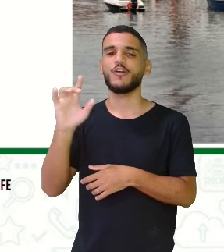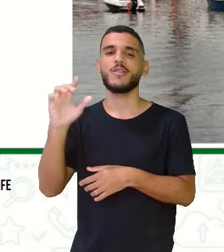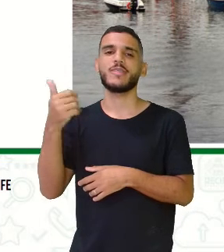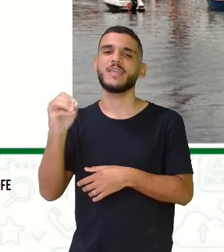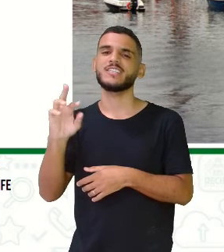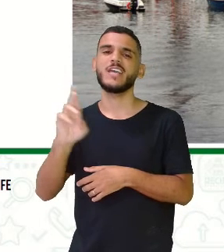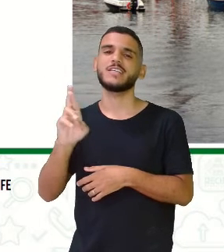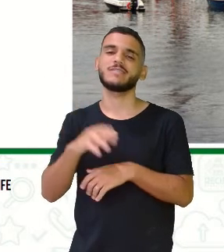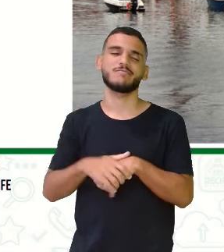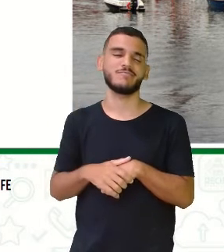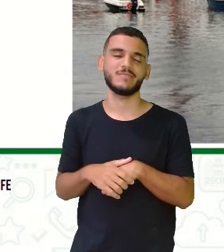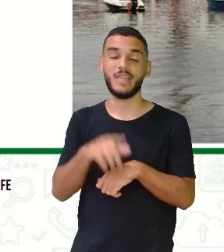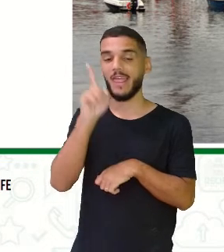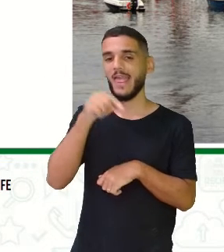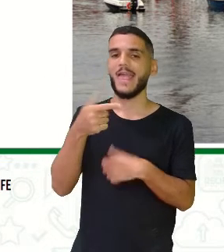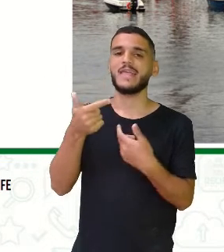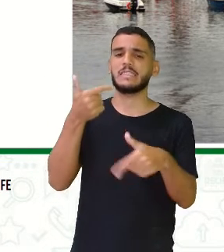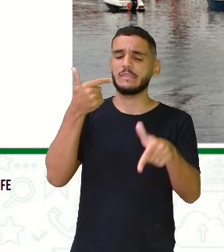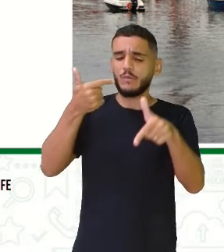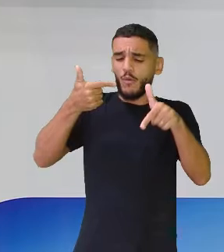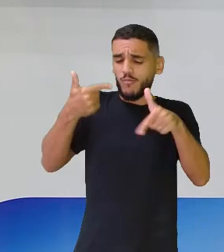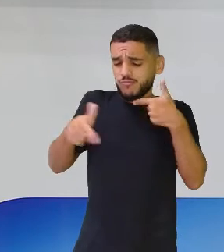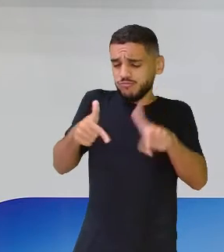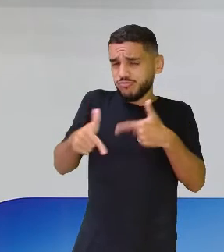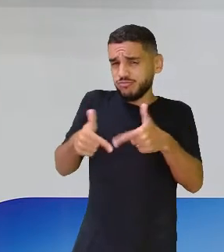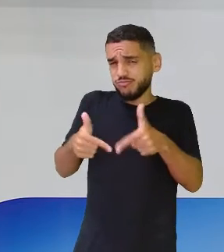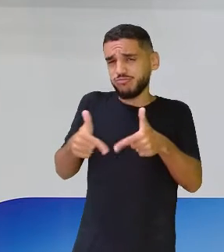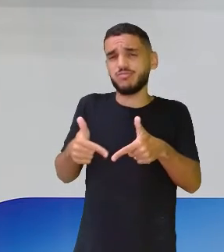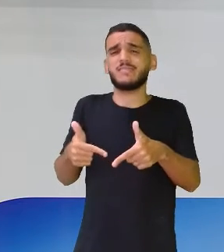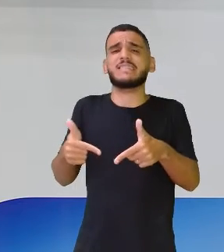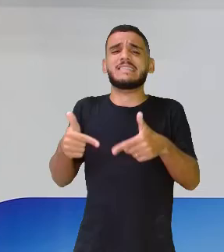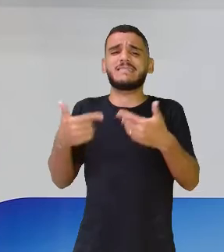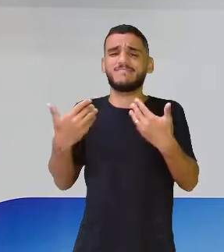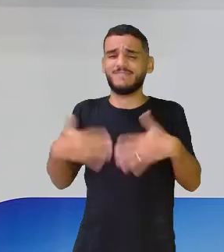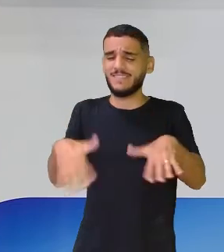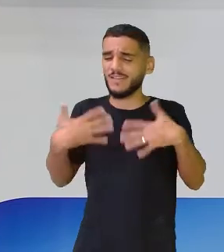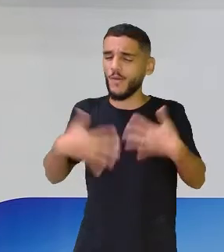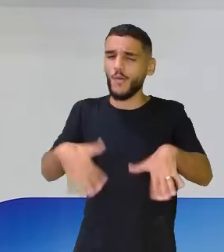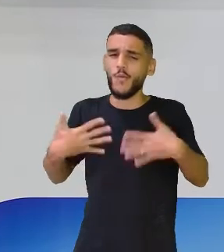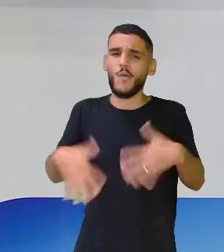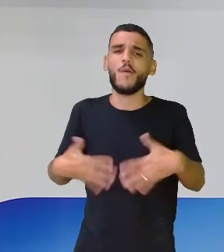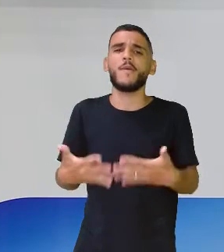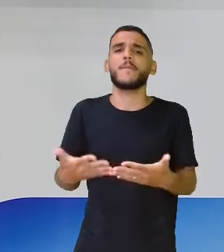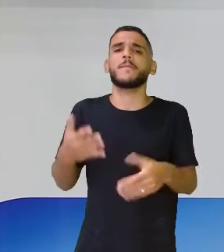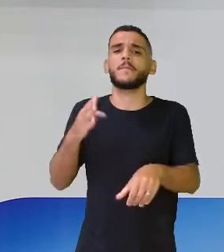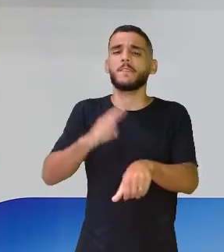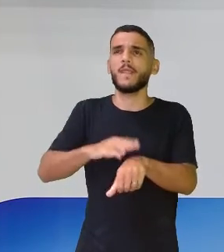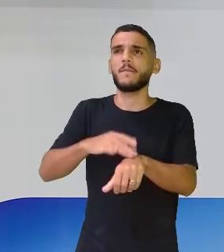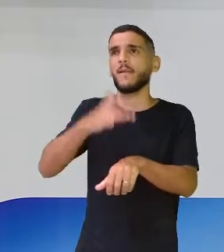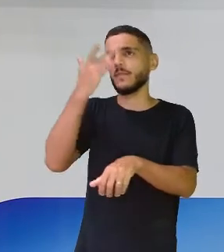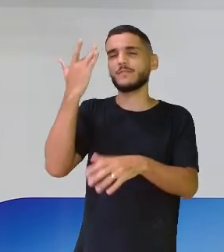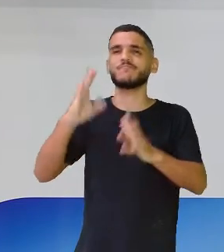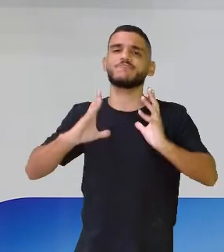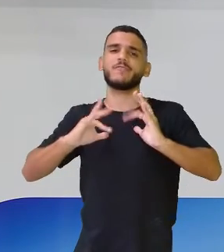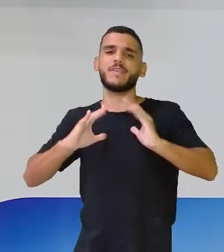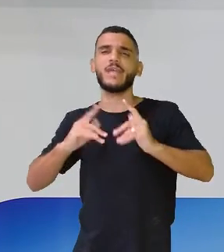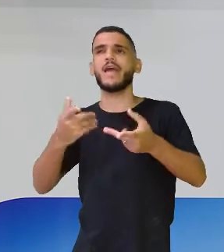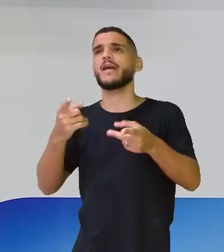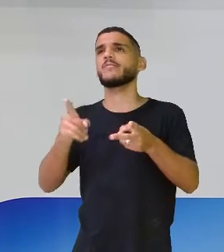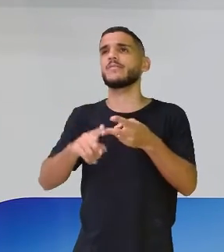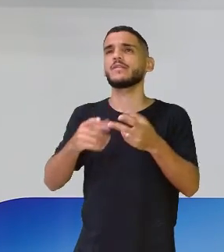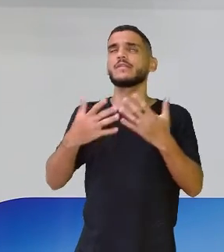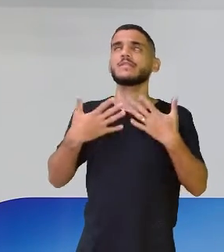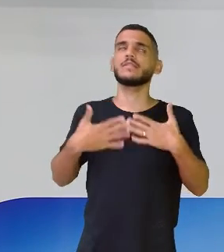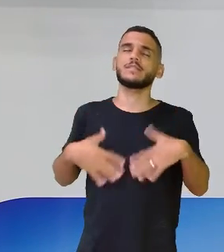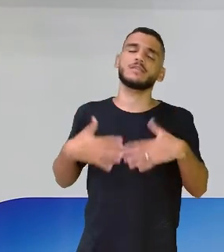E também tem essa carga de trabalho excessiva. Como eu disse, em muitos momentos em que as outras pessoas podem estar num feriado, podem estar descansando. Quem